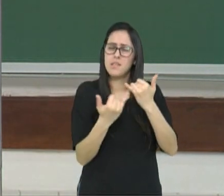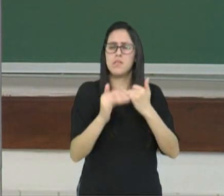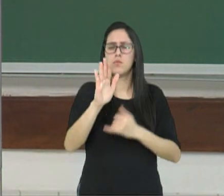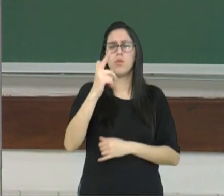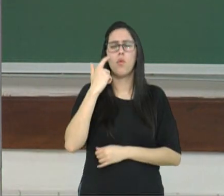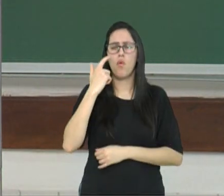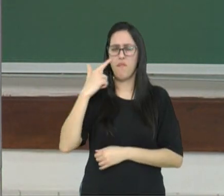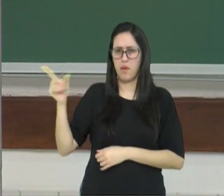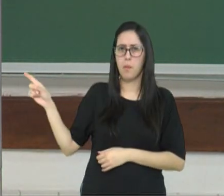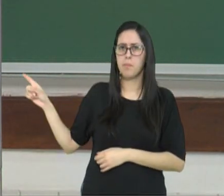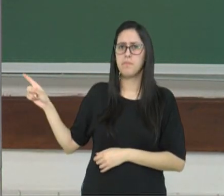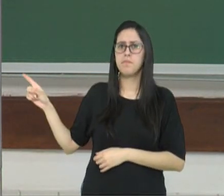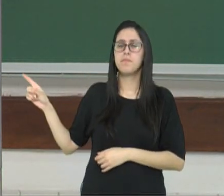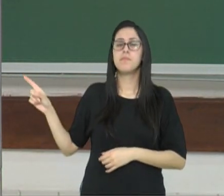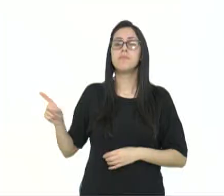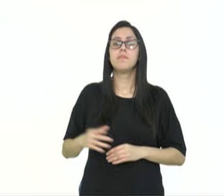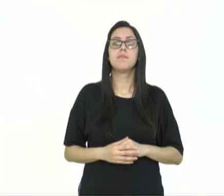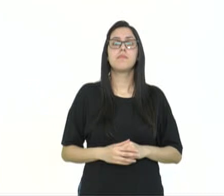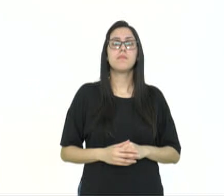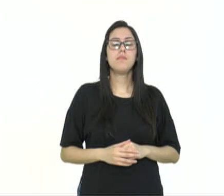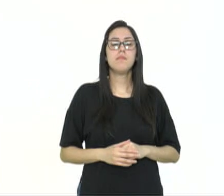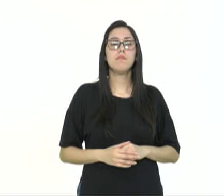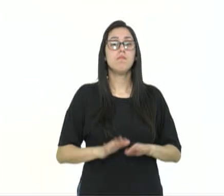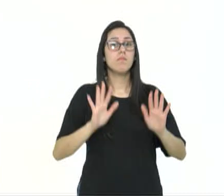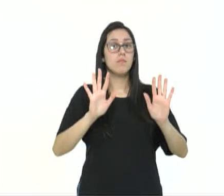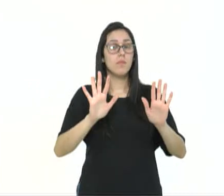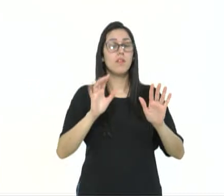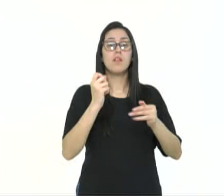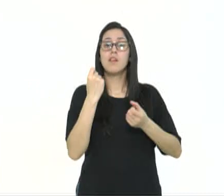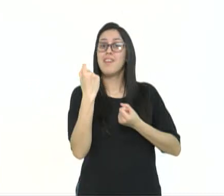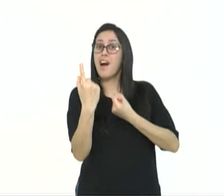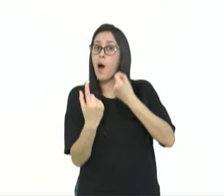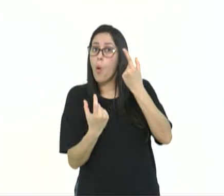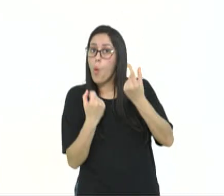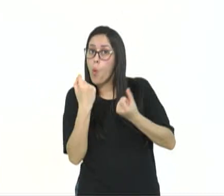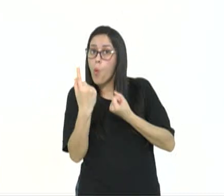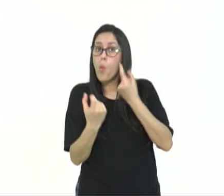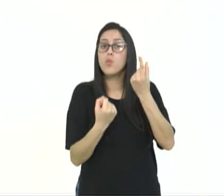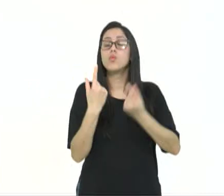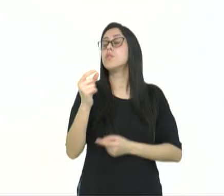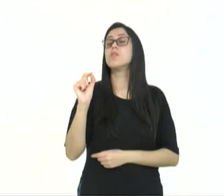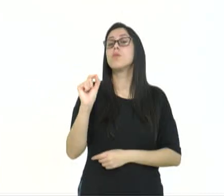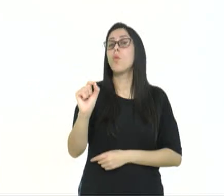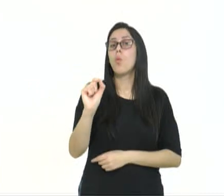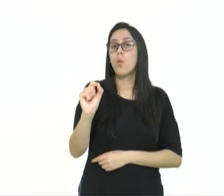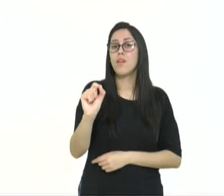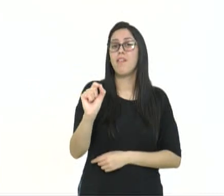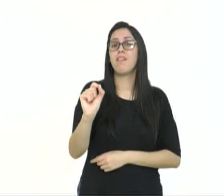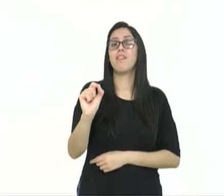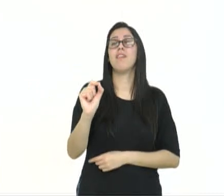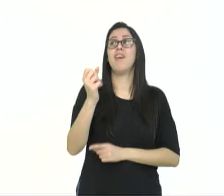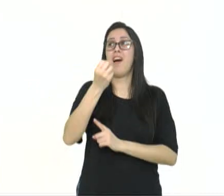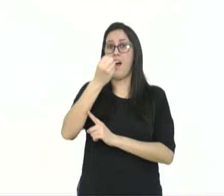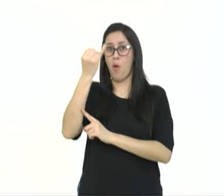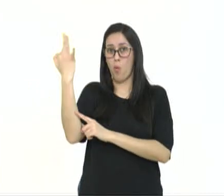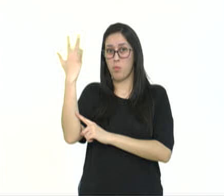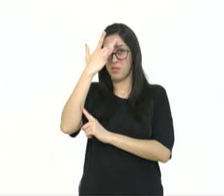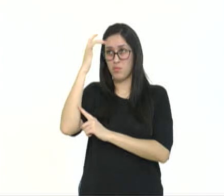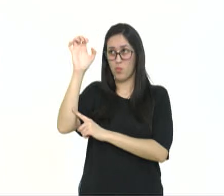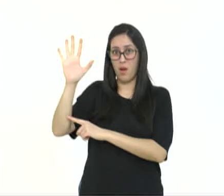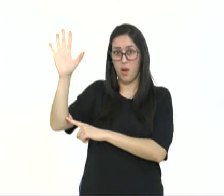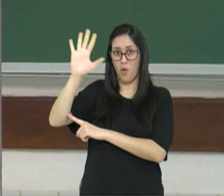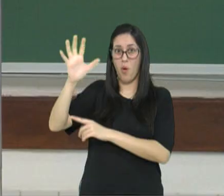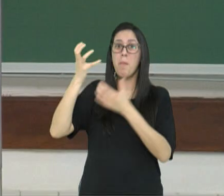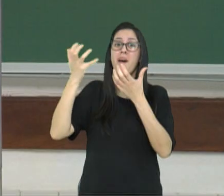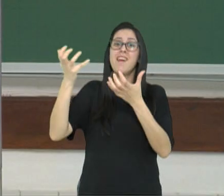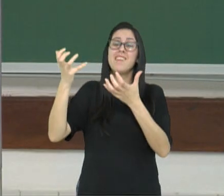elementos que eu trago aqui? Bom, entre os motivos que podemos destacar está a busca por empregos e terras. Vamos lembrar